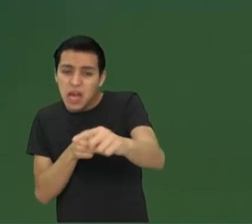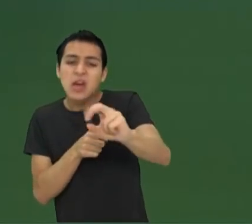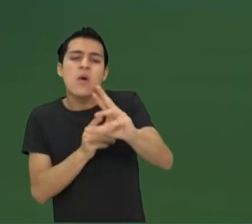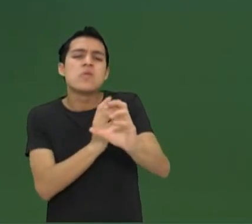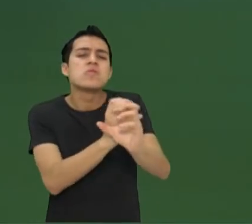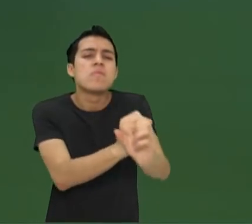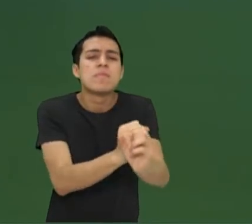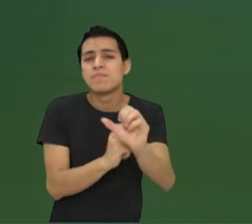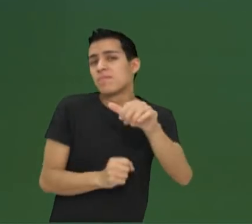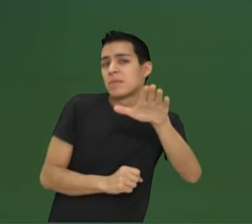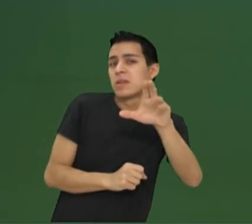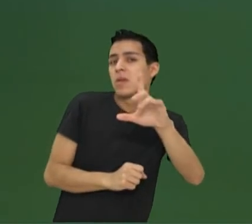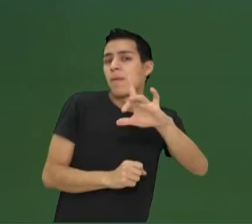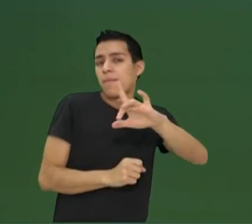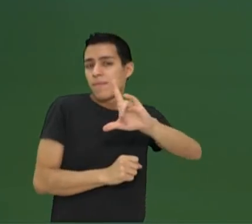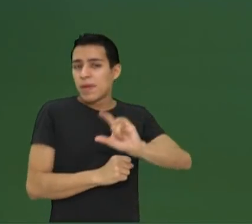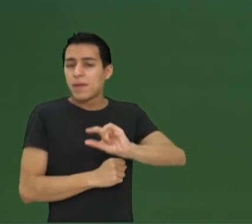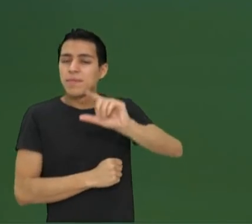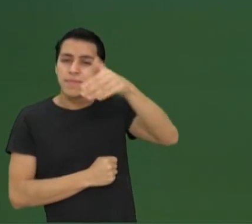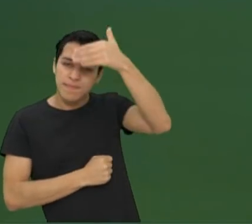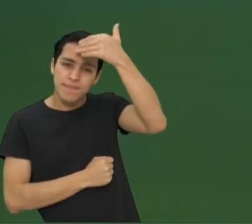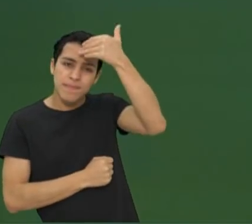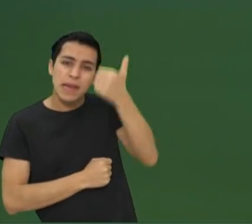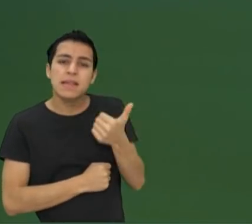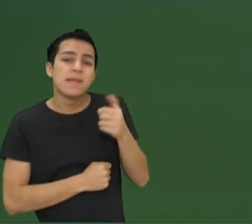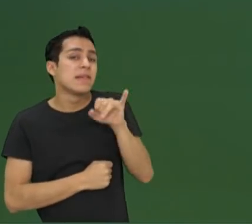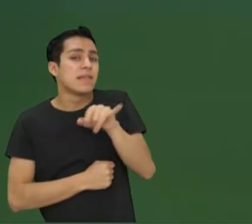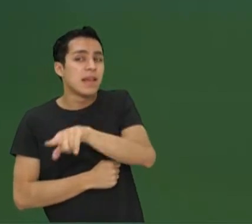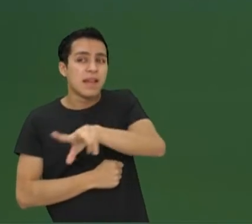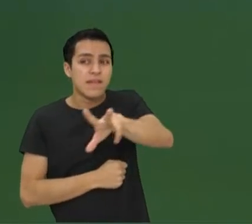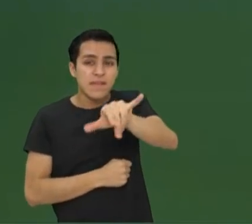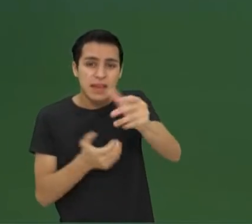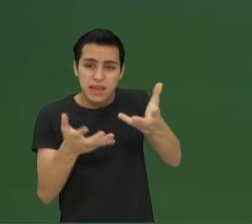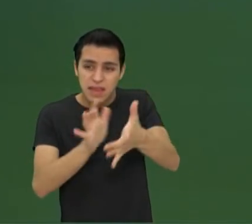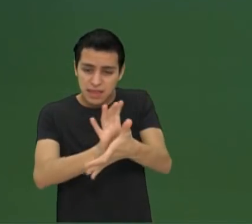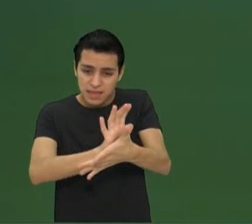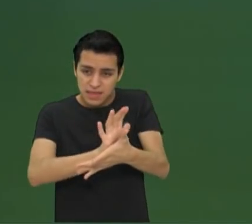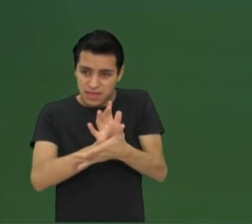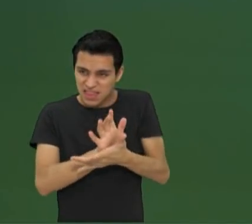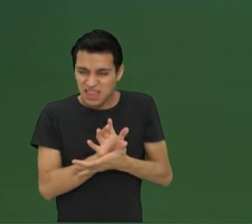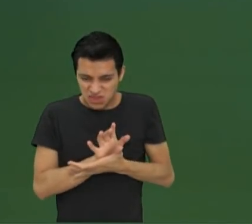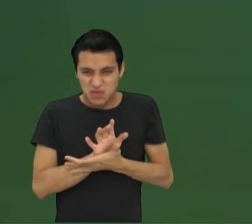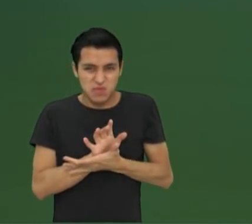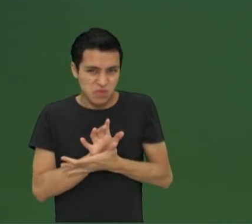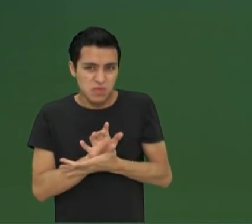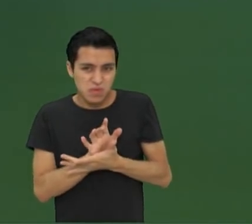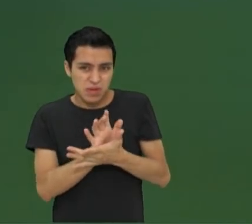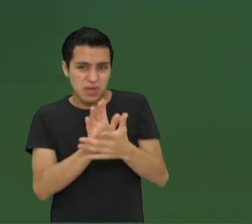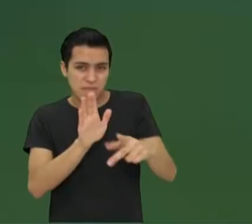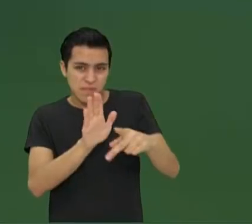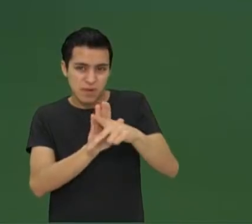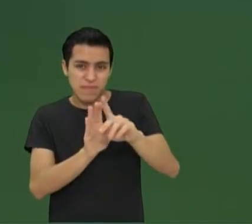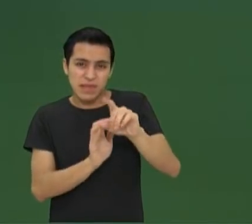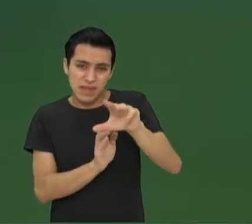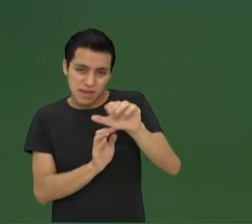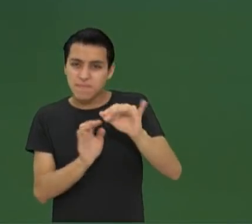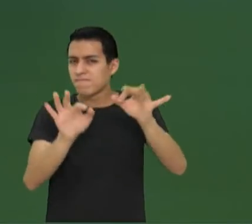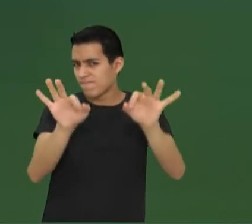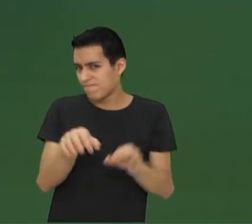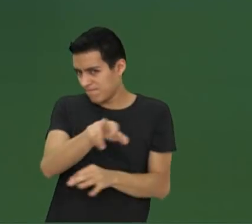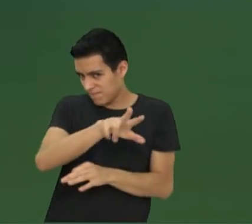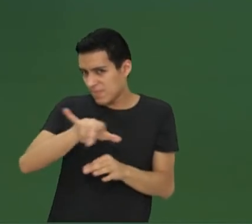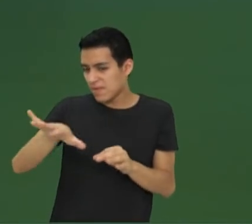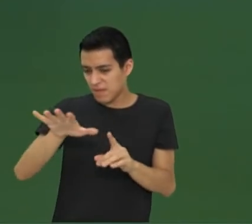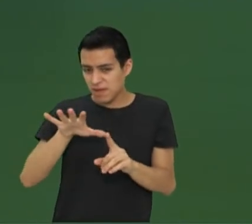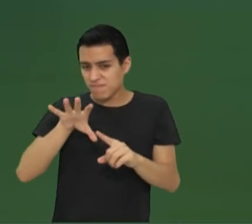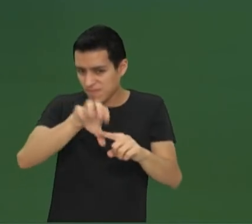se ele tem menos, para querer sacrificar a sua própria dama. Então, ele vai matar a sua dama, mas com certeza você vai capturar